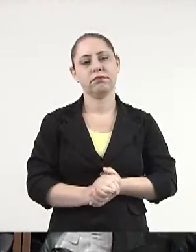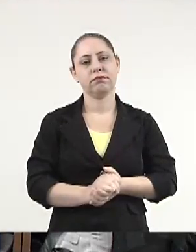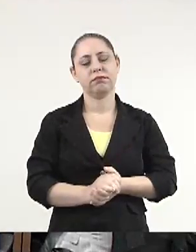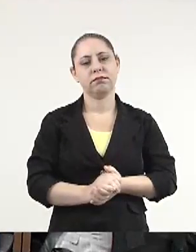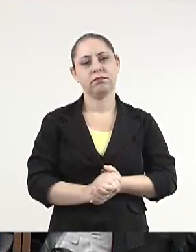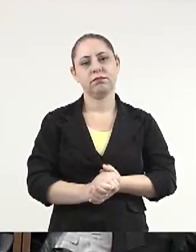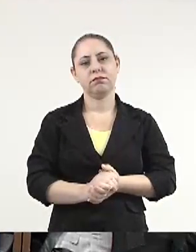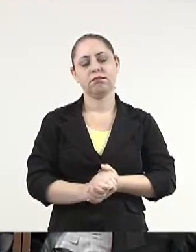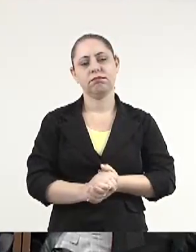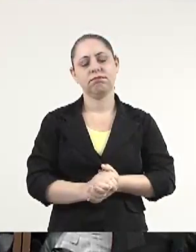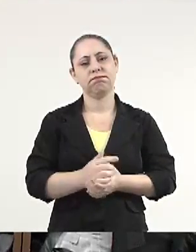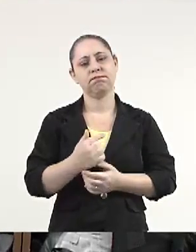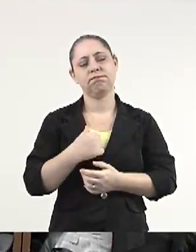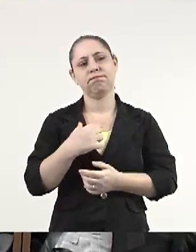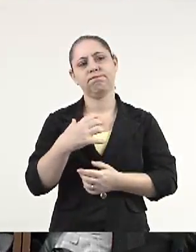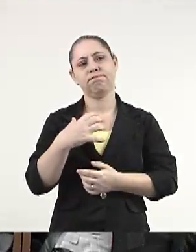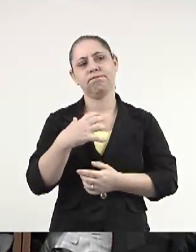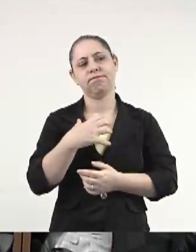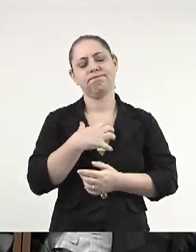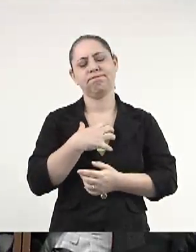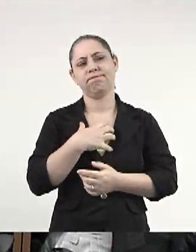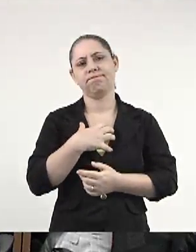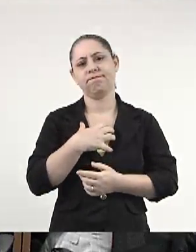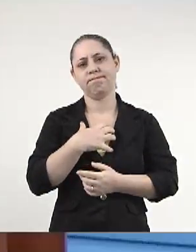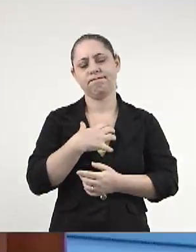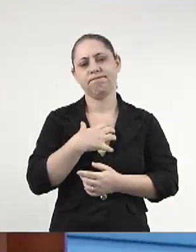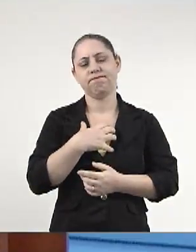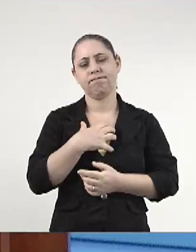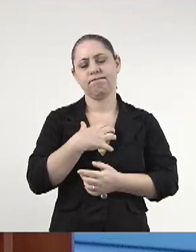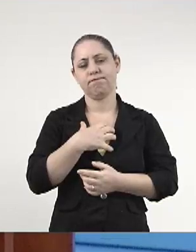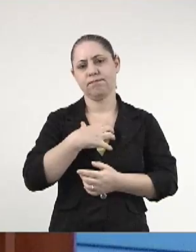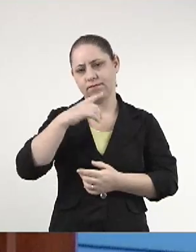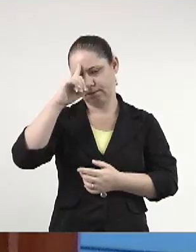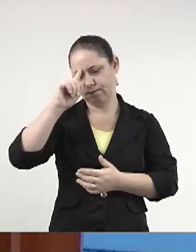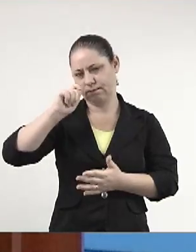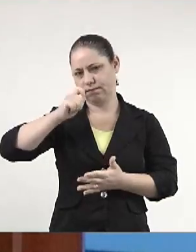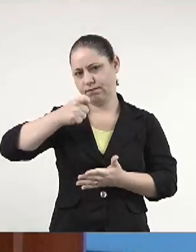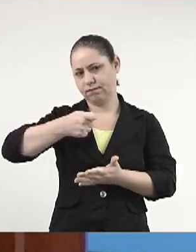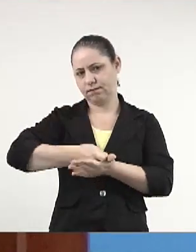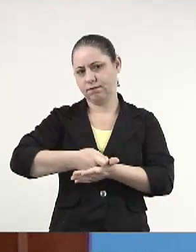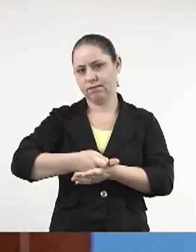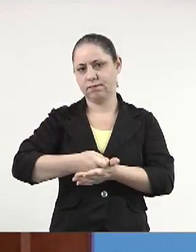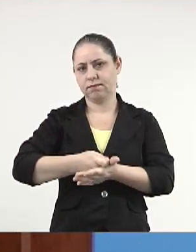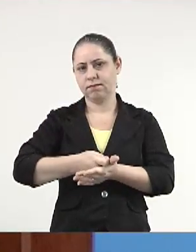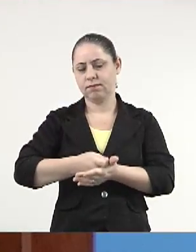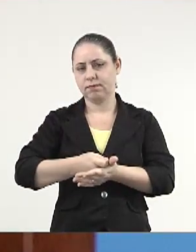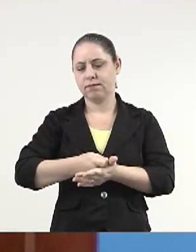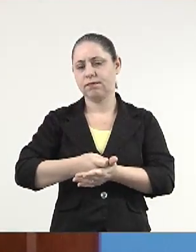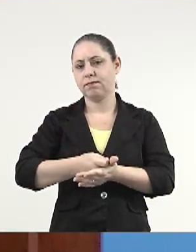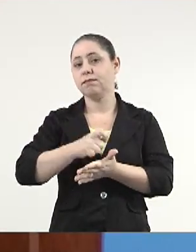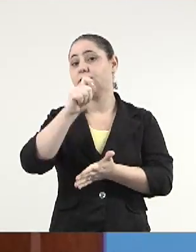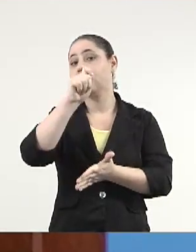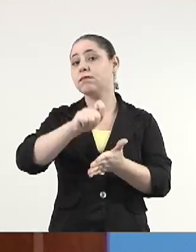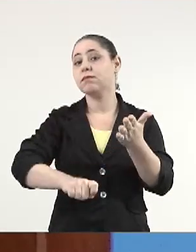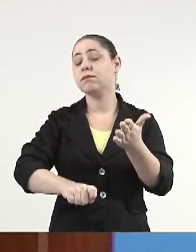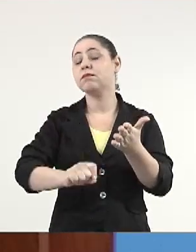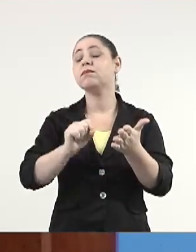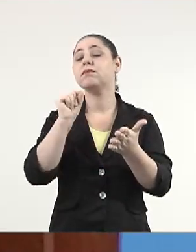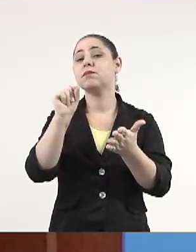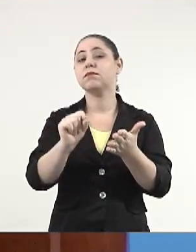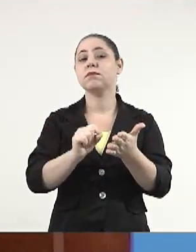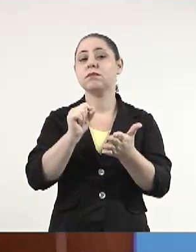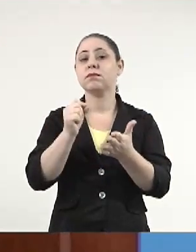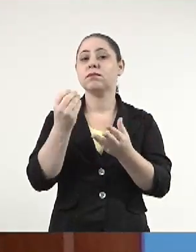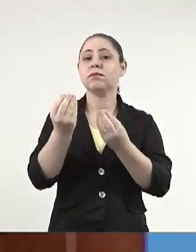eu me sinto aqui na obrigação de fazer um registro